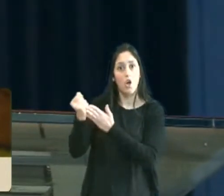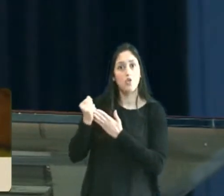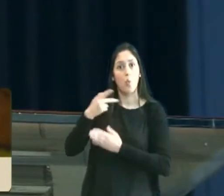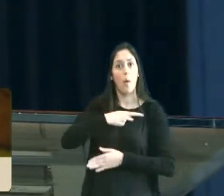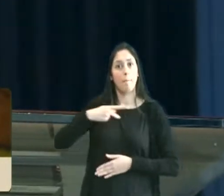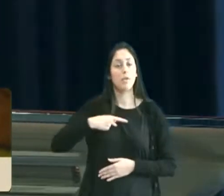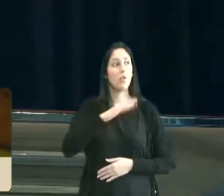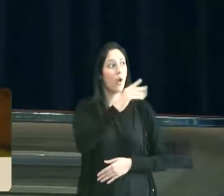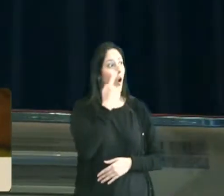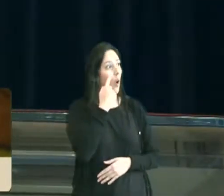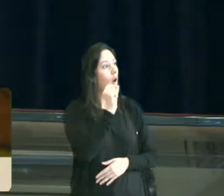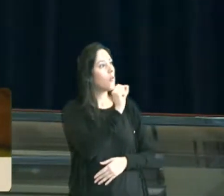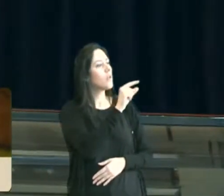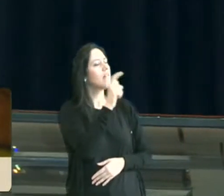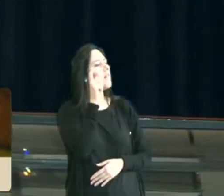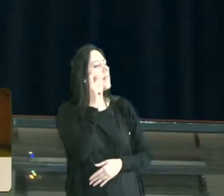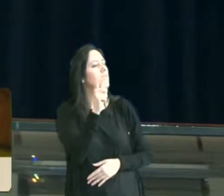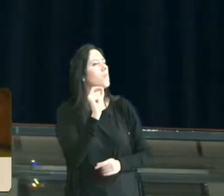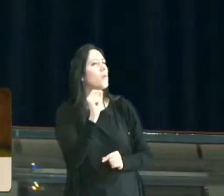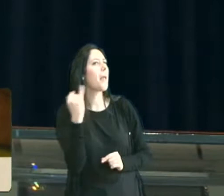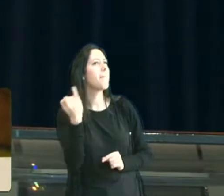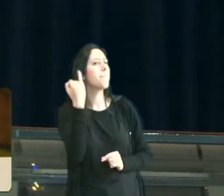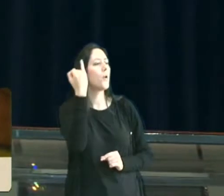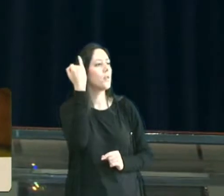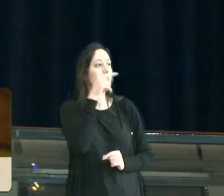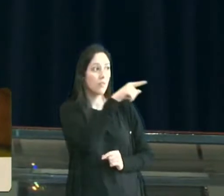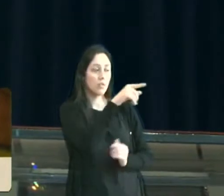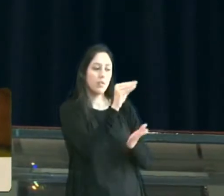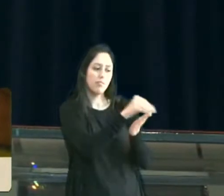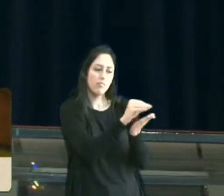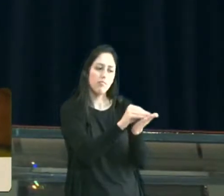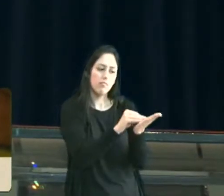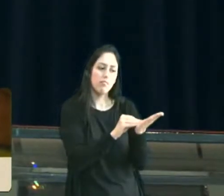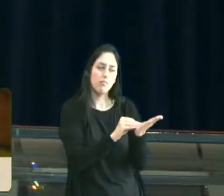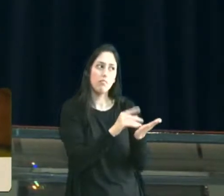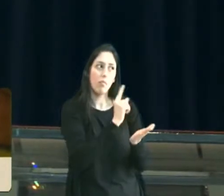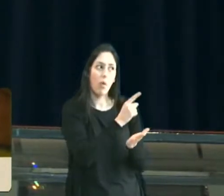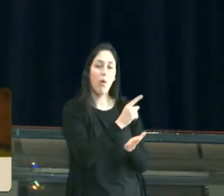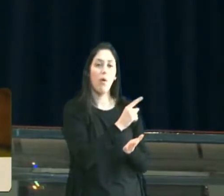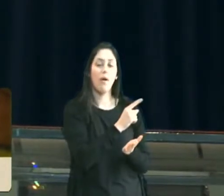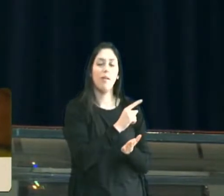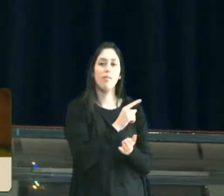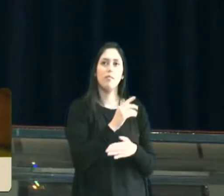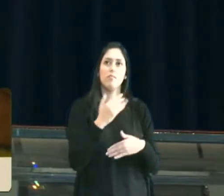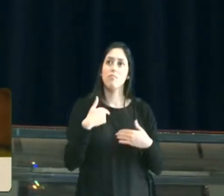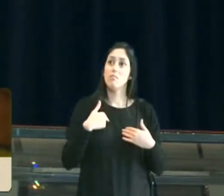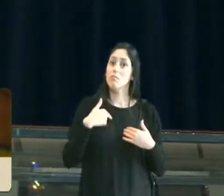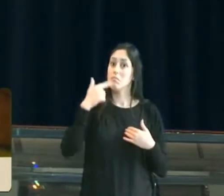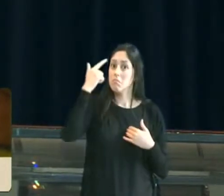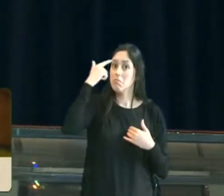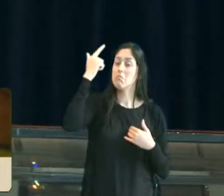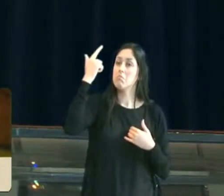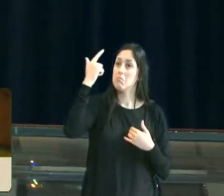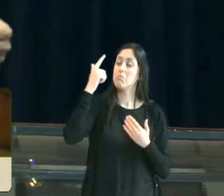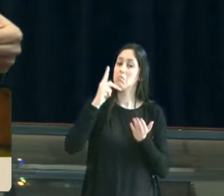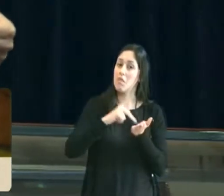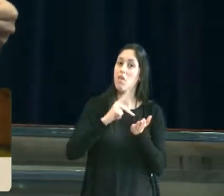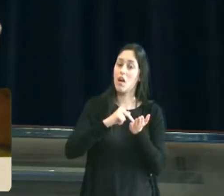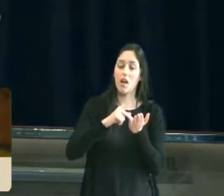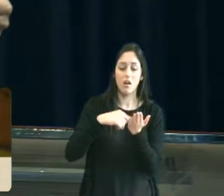interessante para me ajudar a entender que, muitas vezes, o que Deus está me chamando para fazer